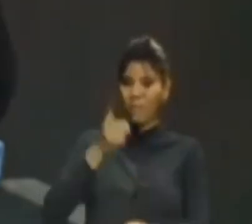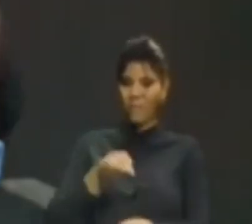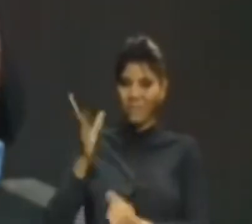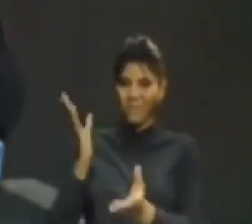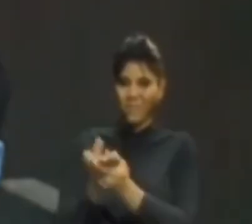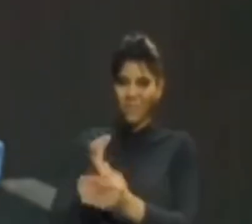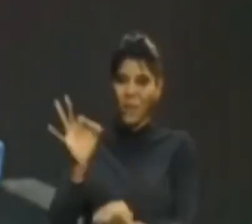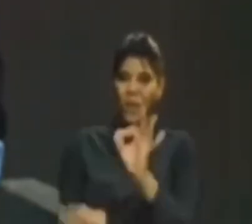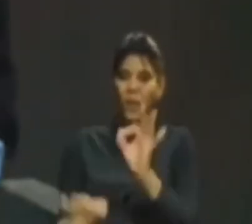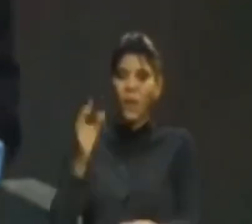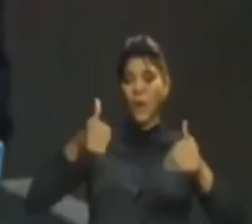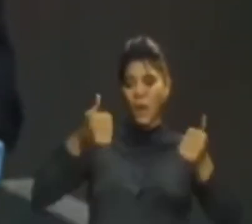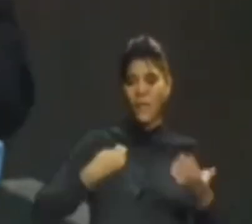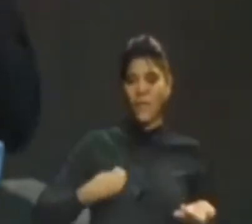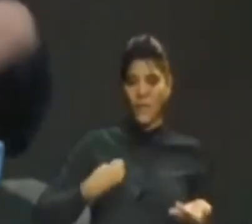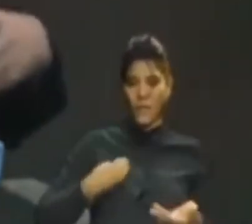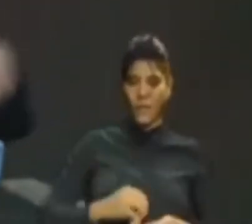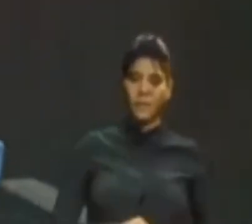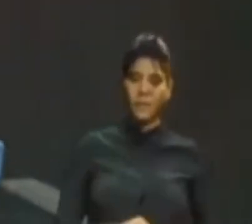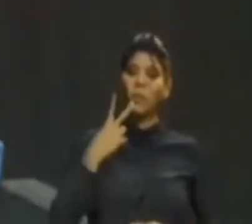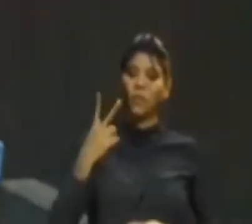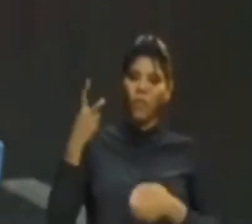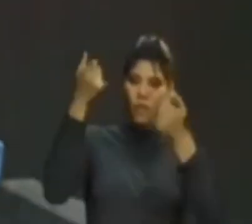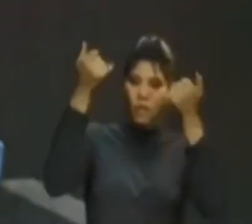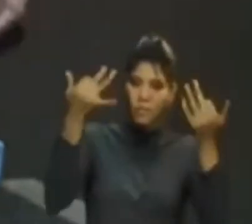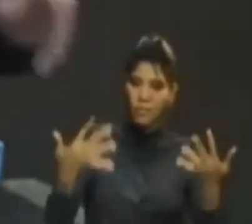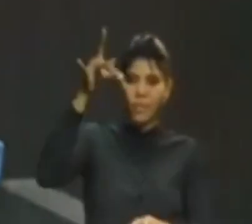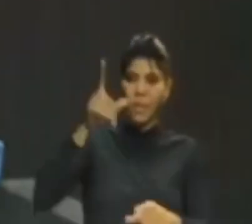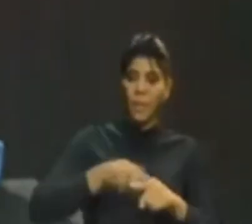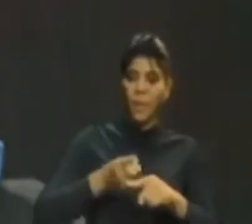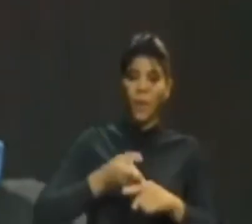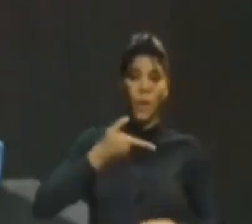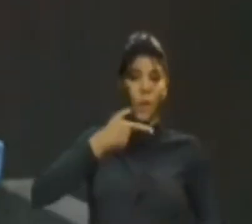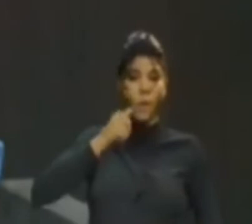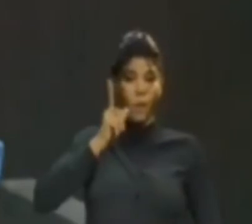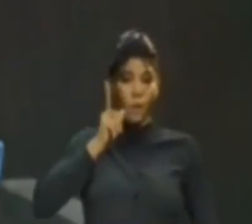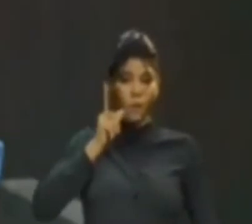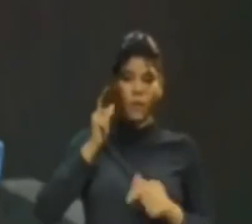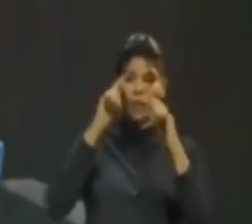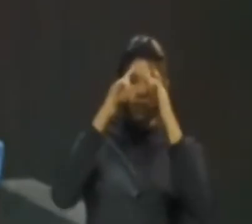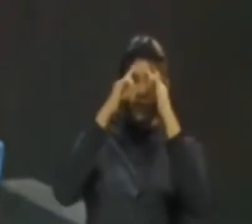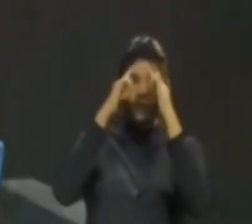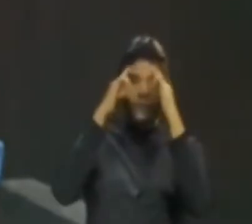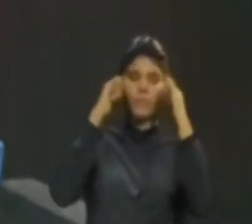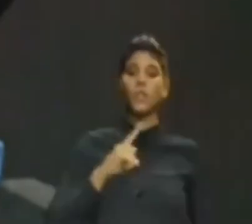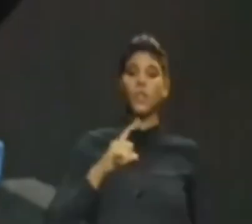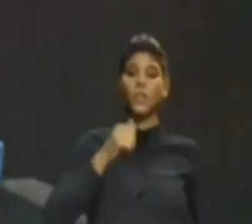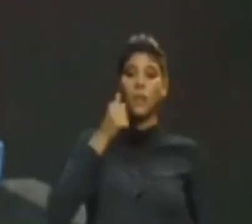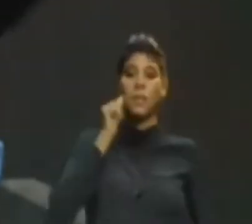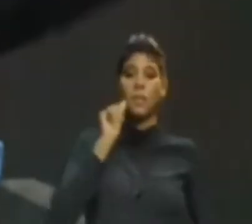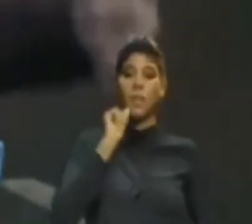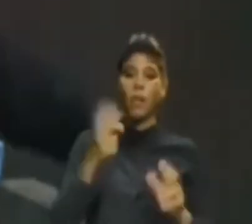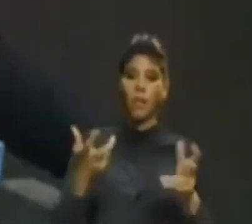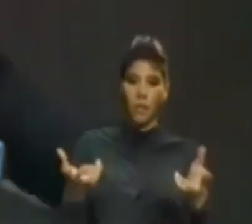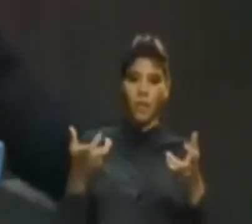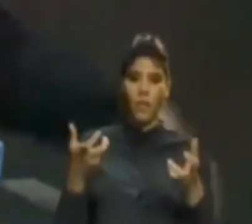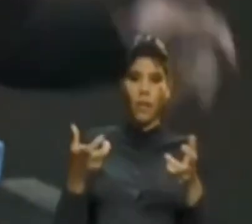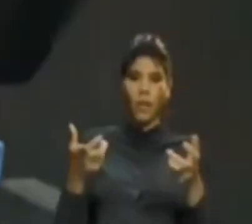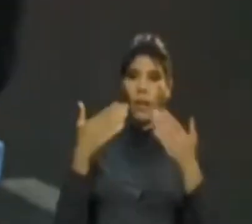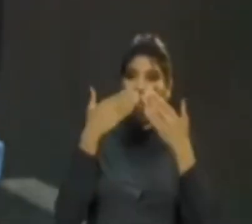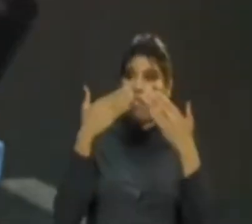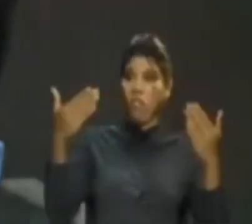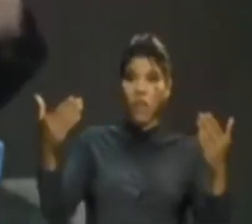conseguiu melhorar sua qualidade de vida eu tô colocando tudo isso porque ontem inclusive havia mãe que queriam se acorrentar na frente do